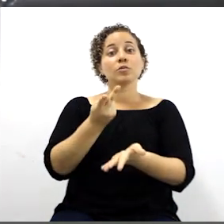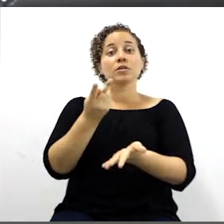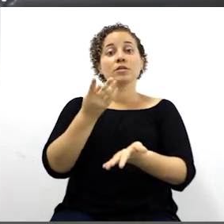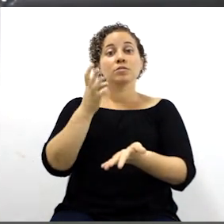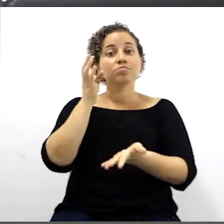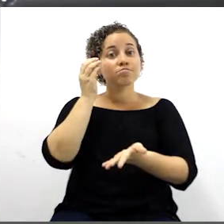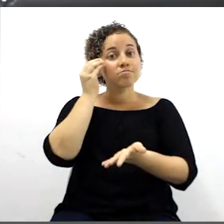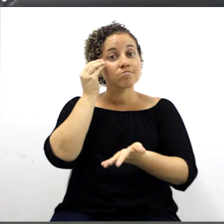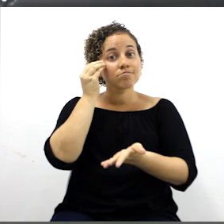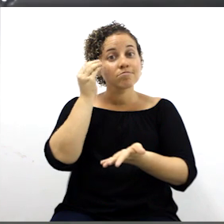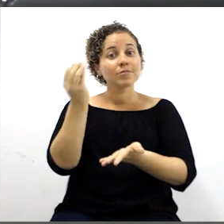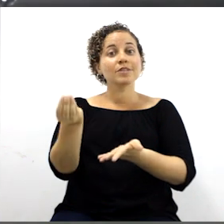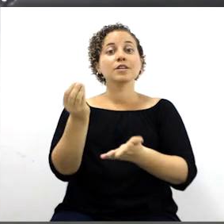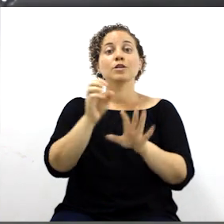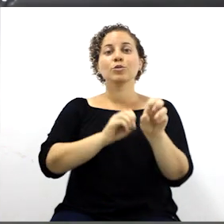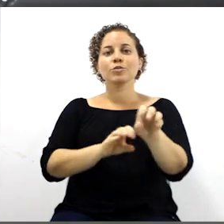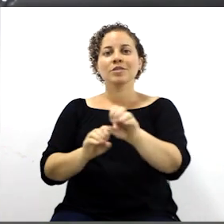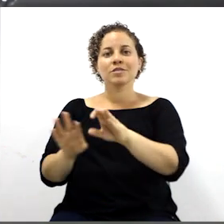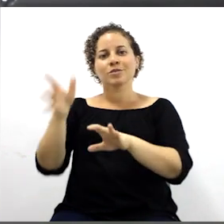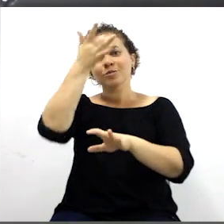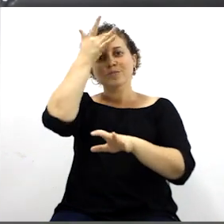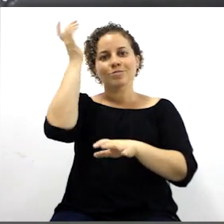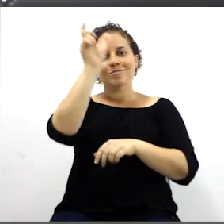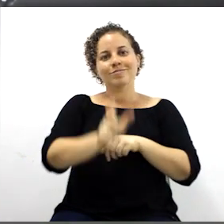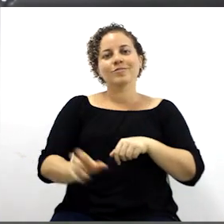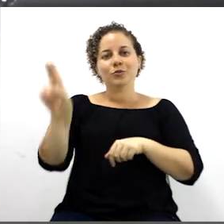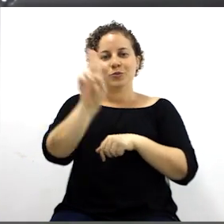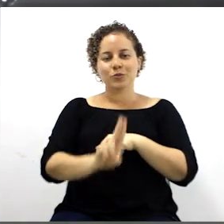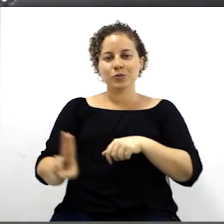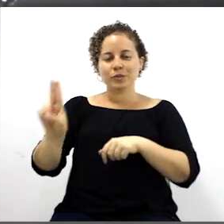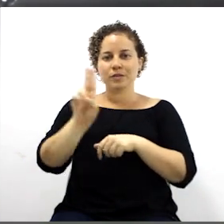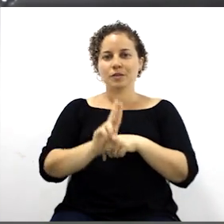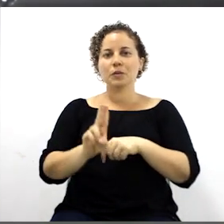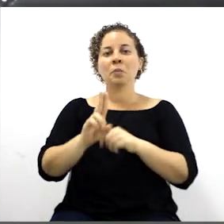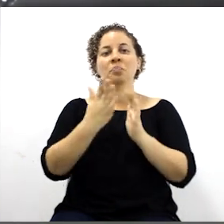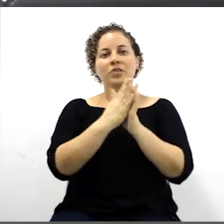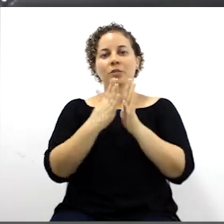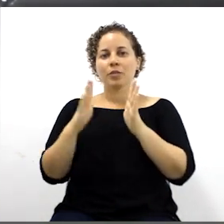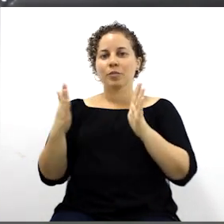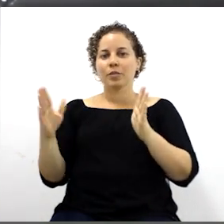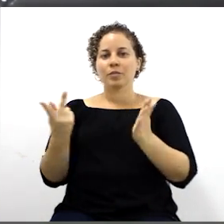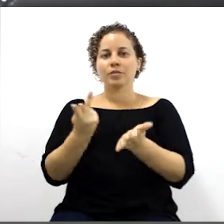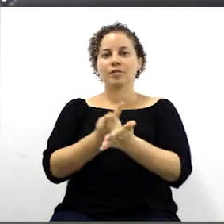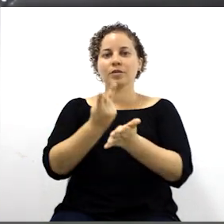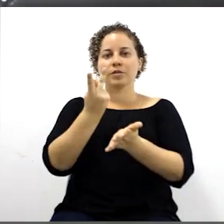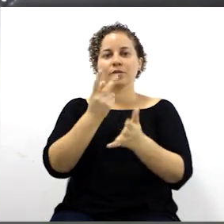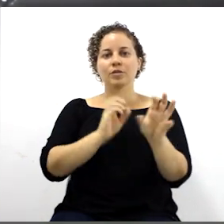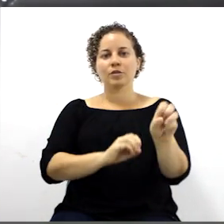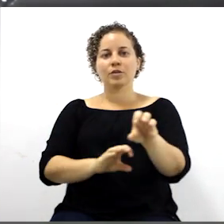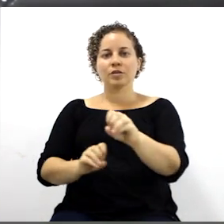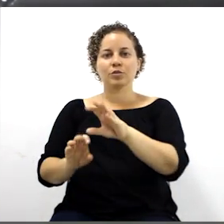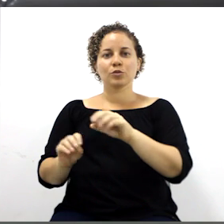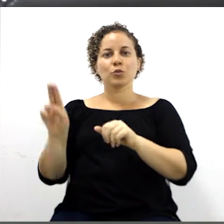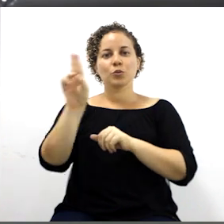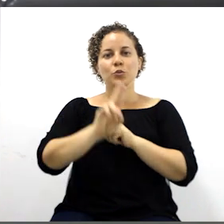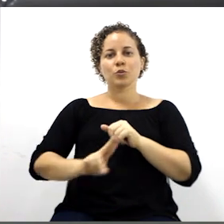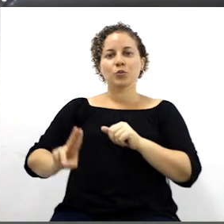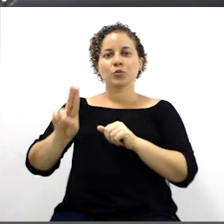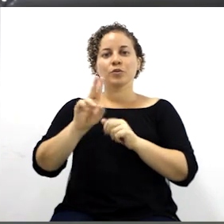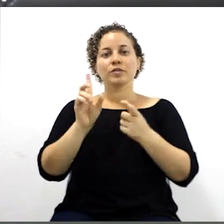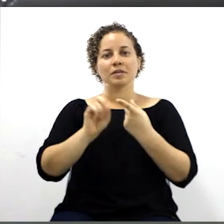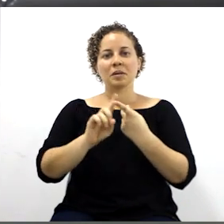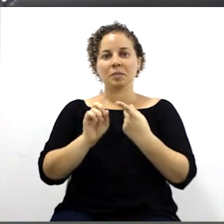é educação do usuário, né? Então, as bibliotecas, ao desenvolver as atividades de educação e estudo de usuários,